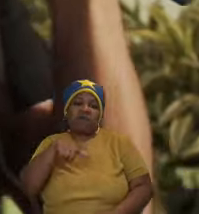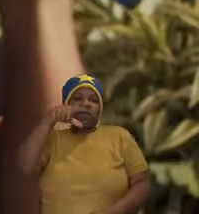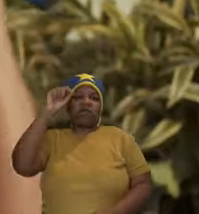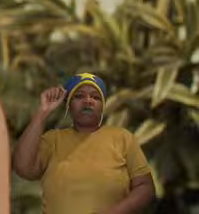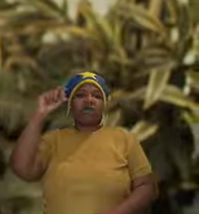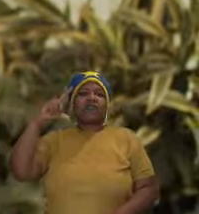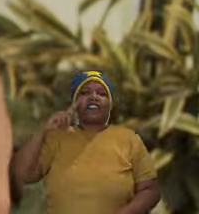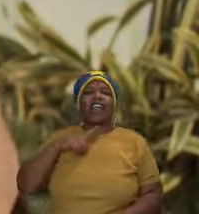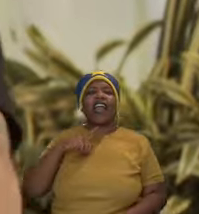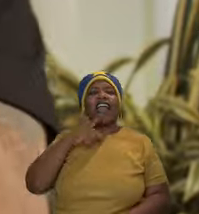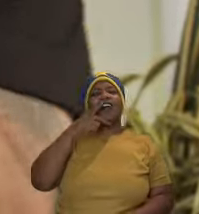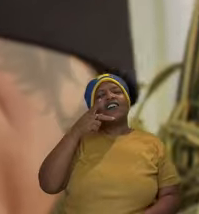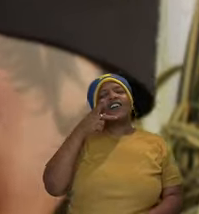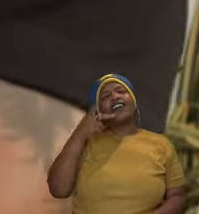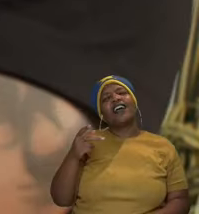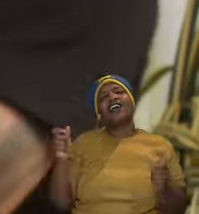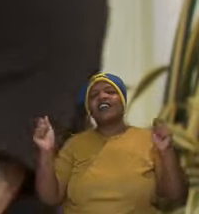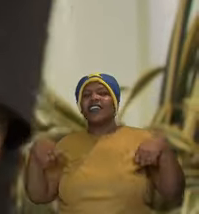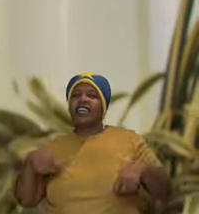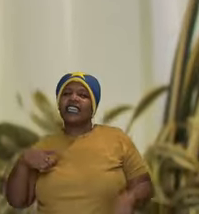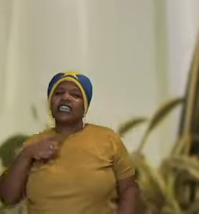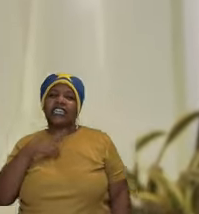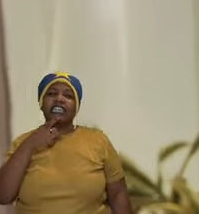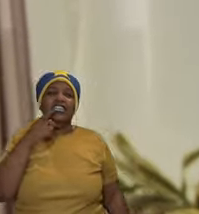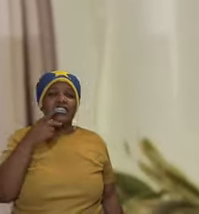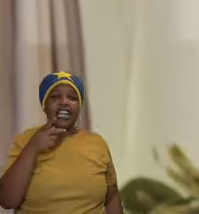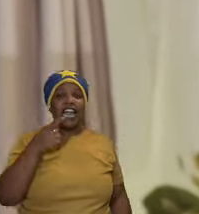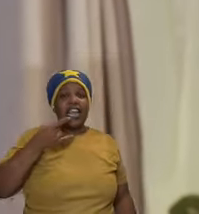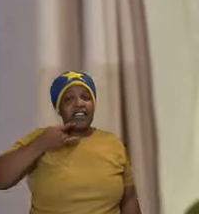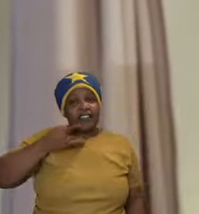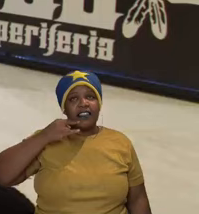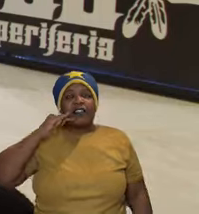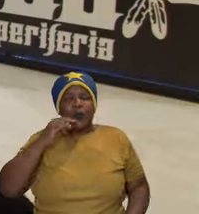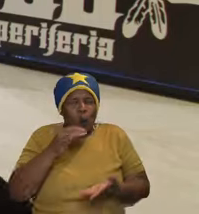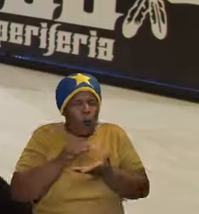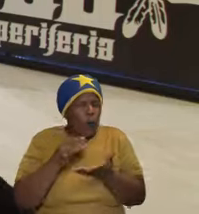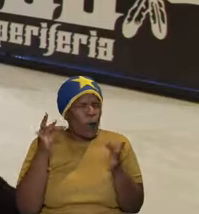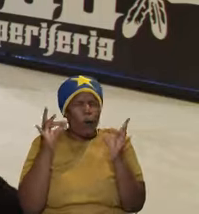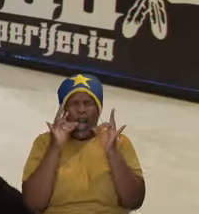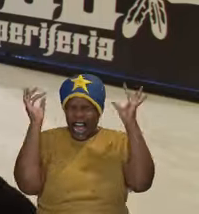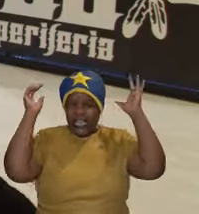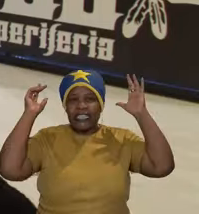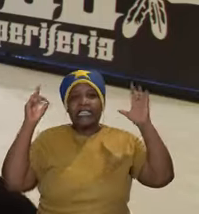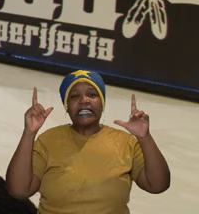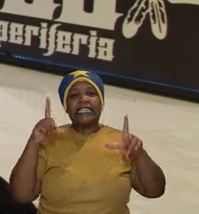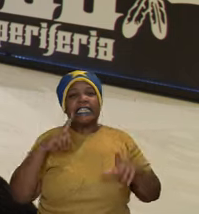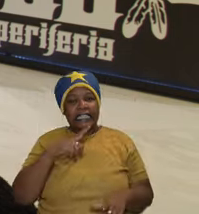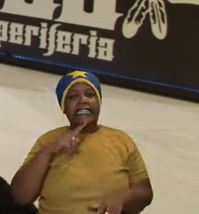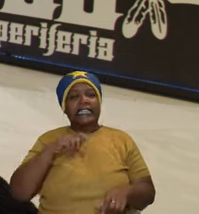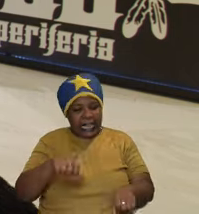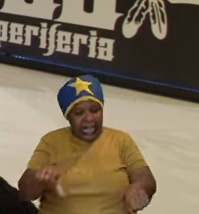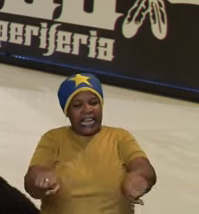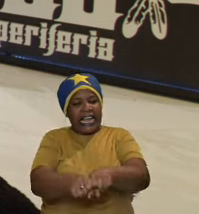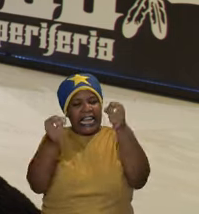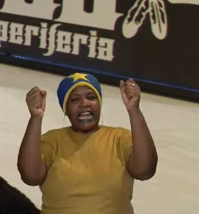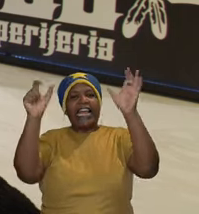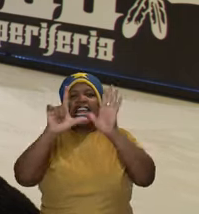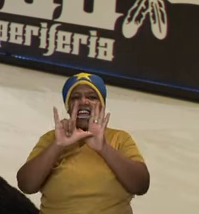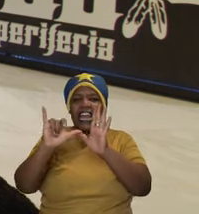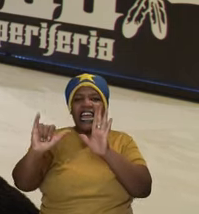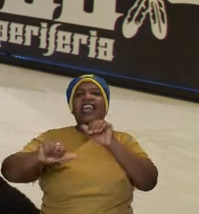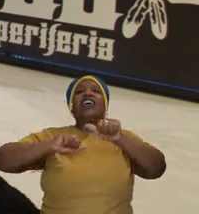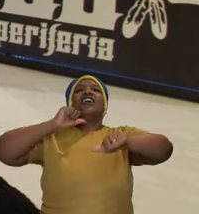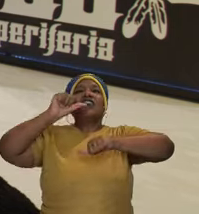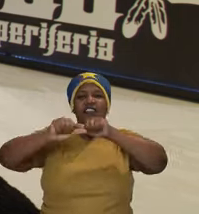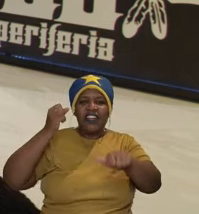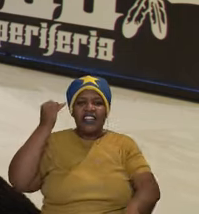ela surta. Vazou. Tequila com sal e foi. Rolê na quebrada é de lei. Um jump virada é de